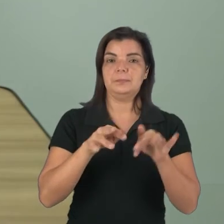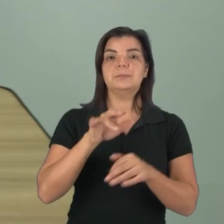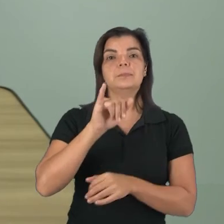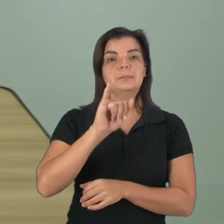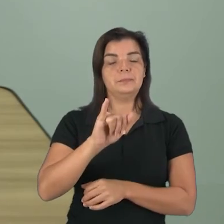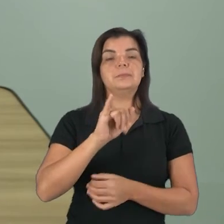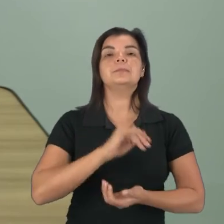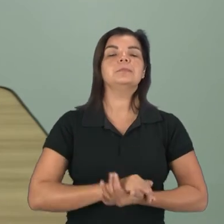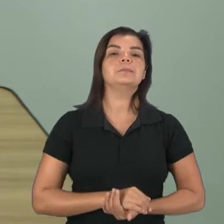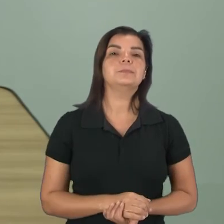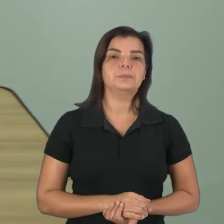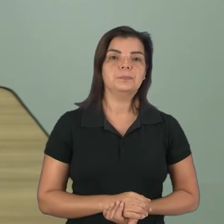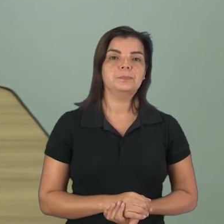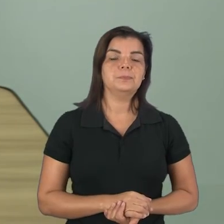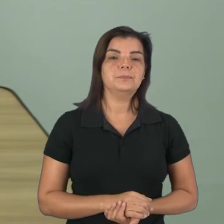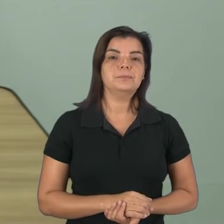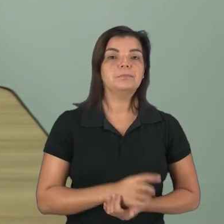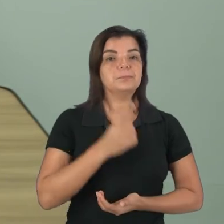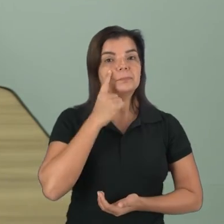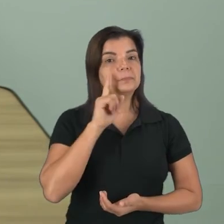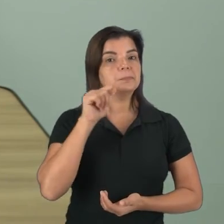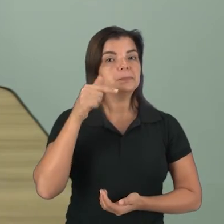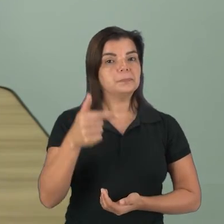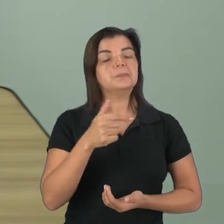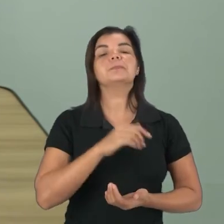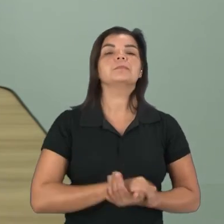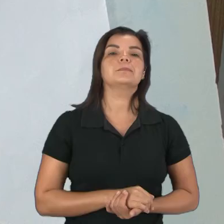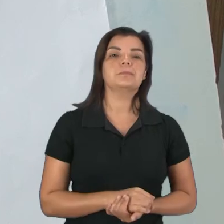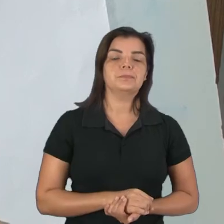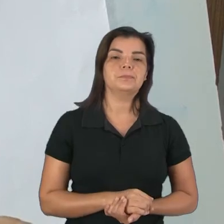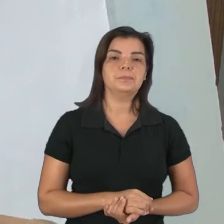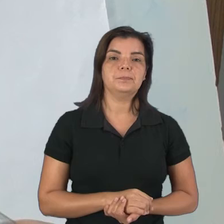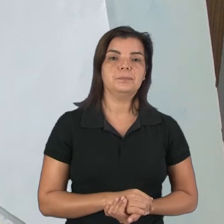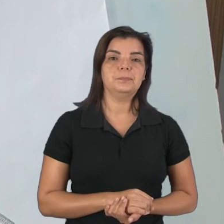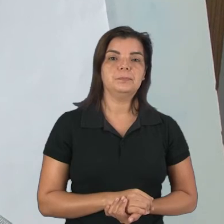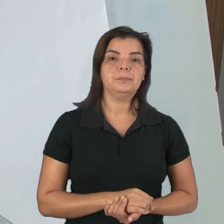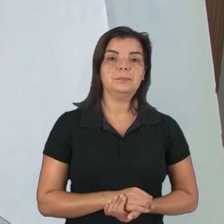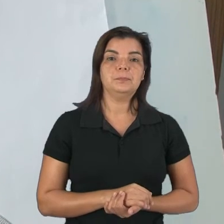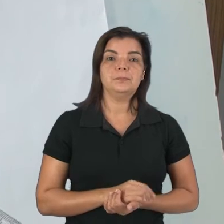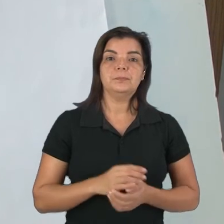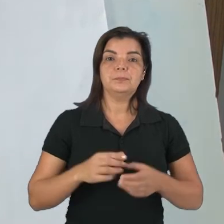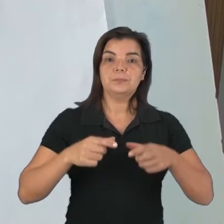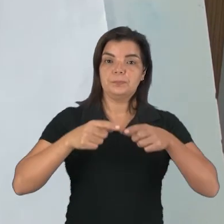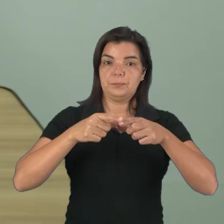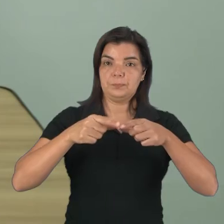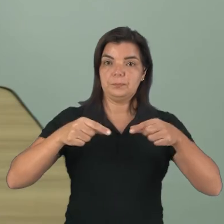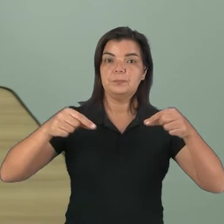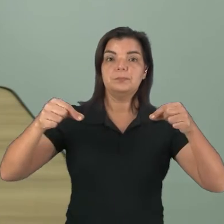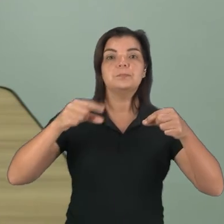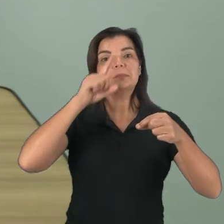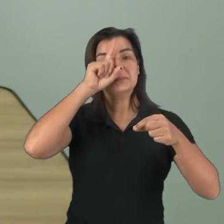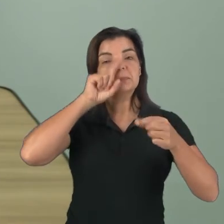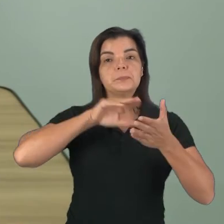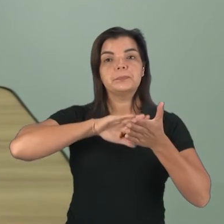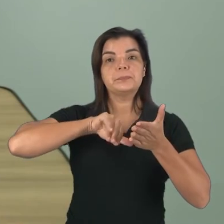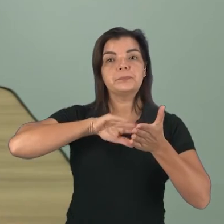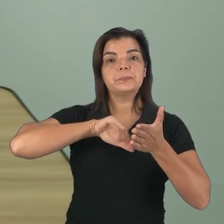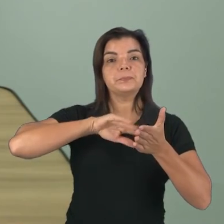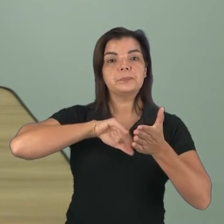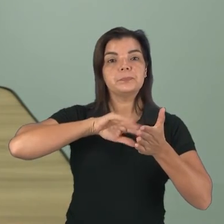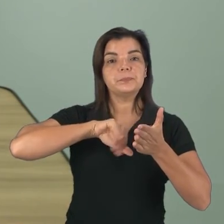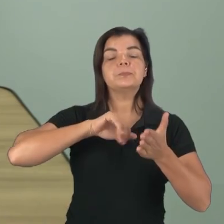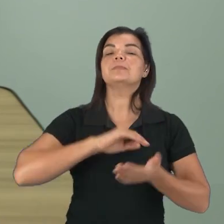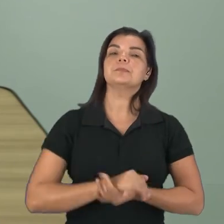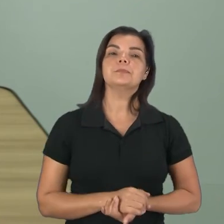e termina com e agora vamos ver a palavra mamão Será que tem uma palavra